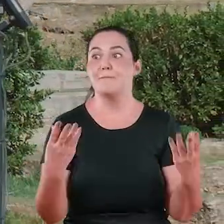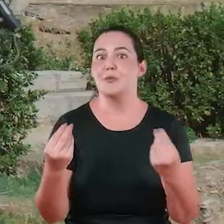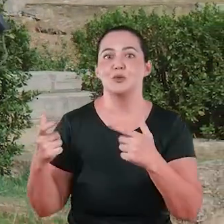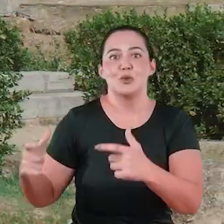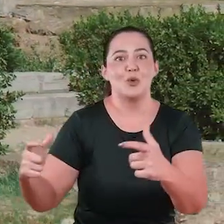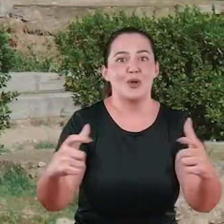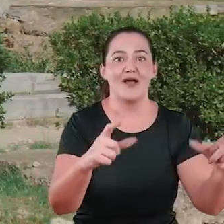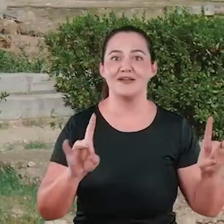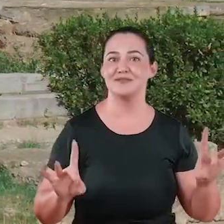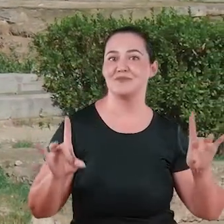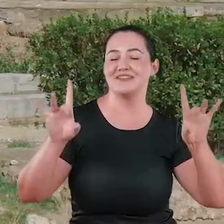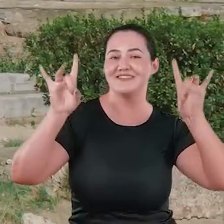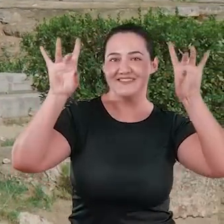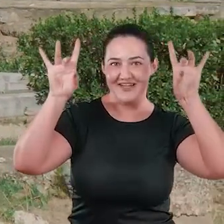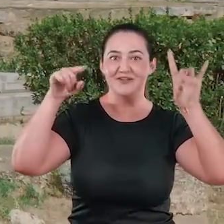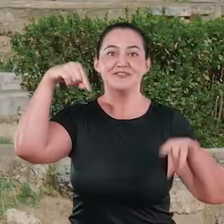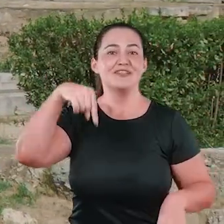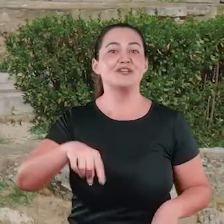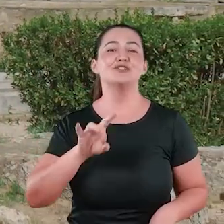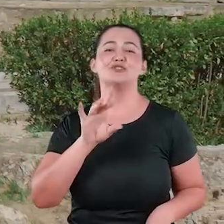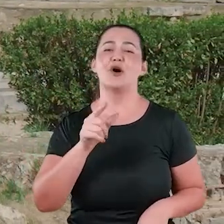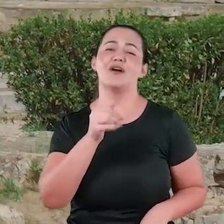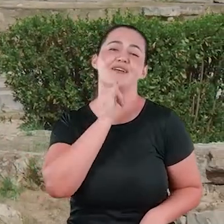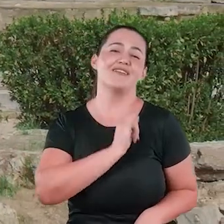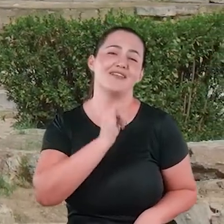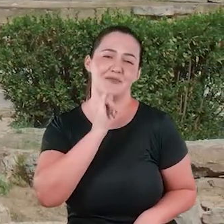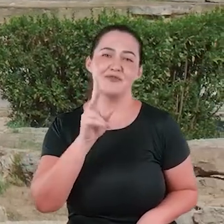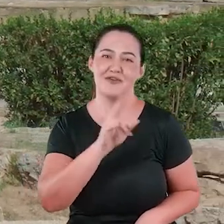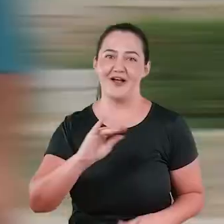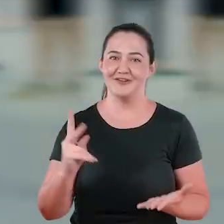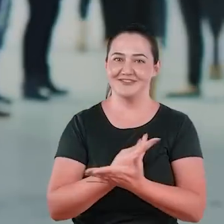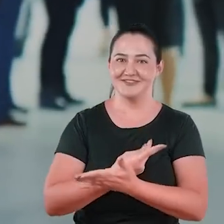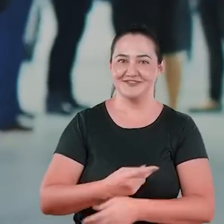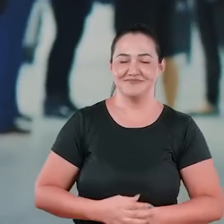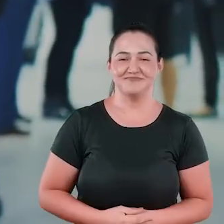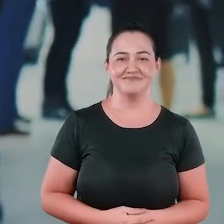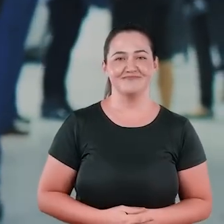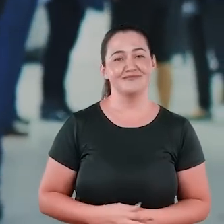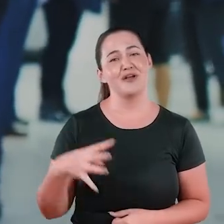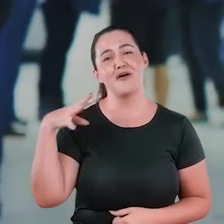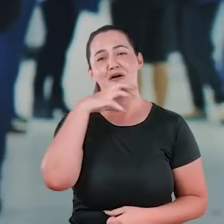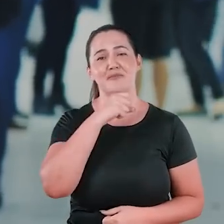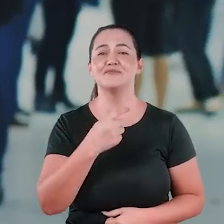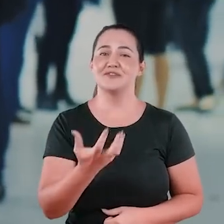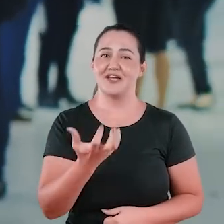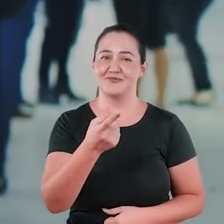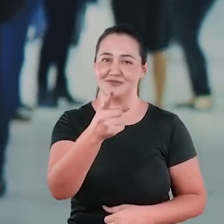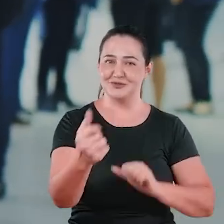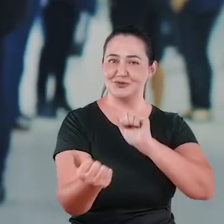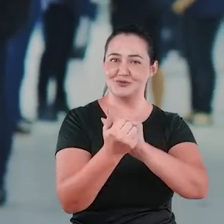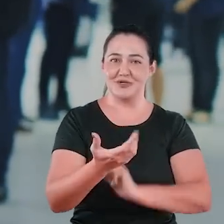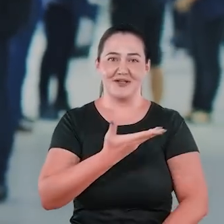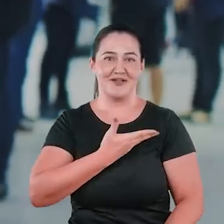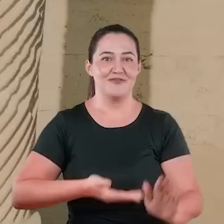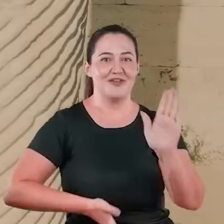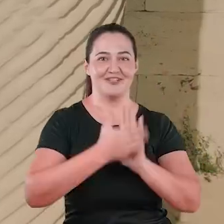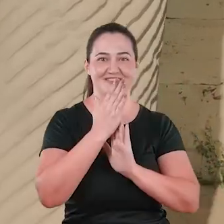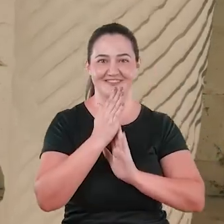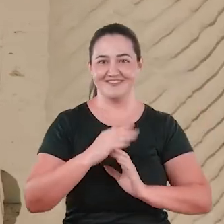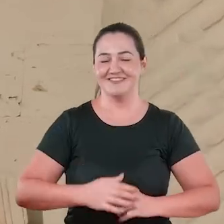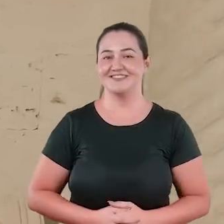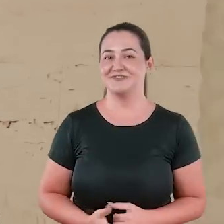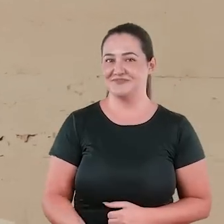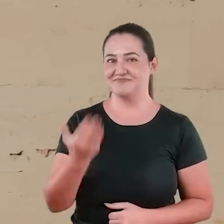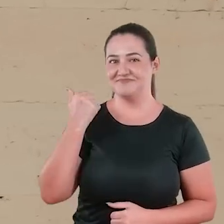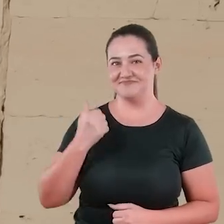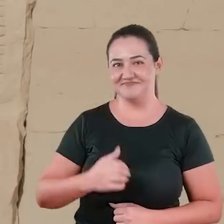lugares especiais que isso aqui é só uma amostra do que ainda vem pela frente. E é claro, você é o meu companheiro nessa jornada.